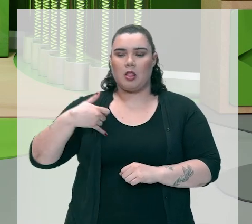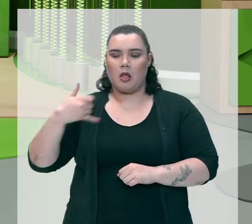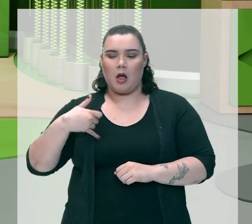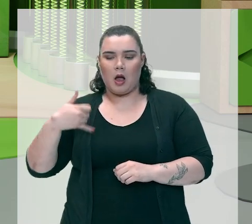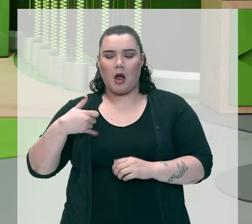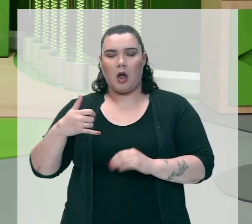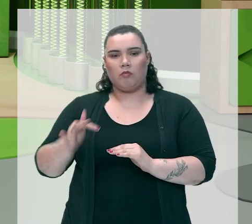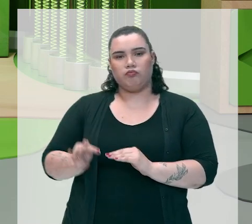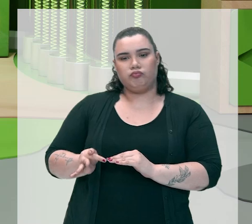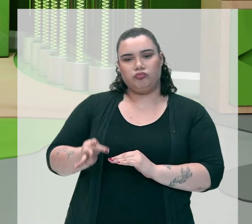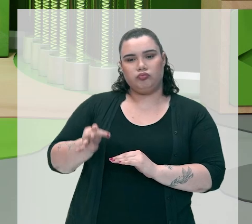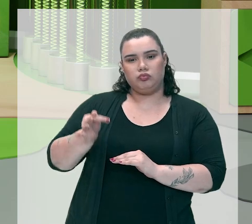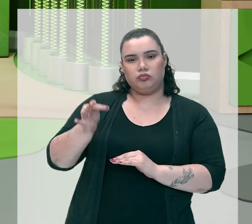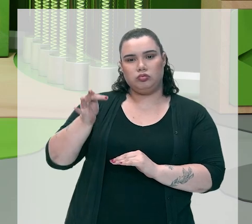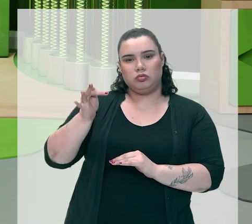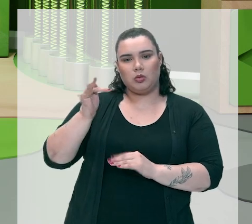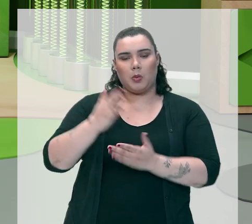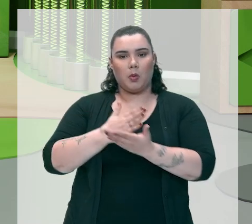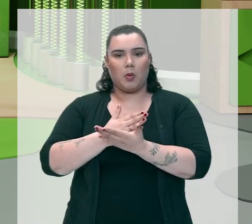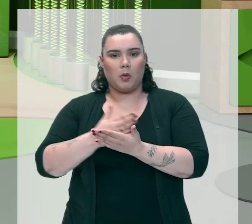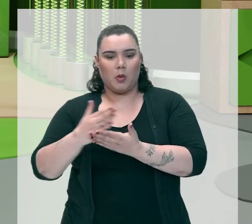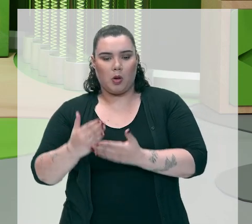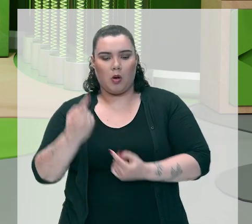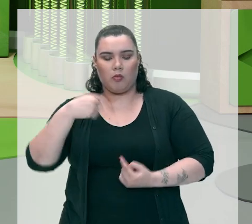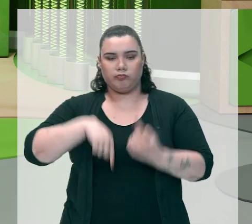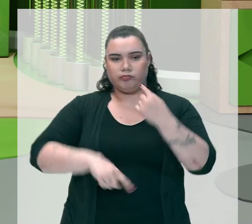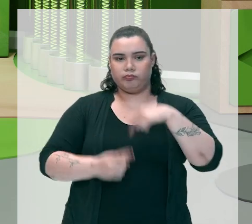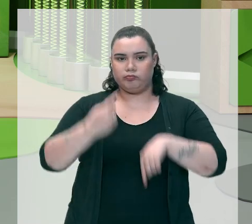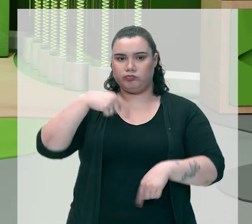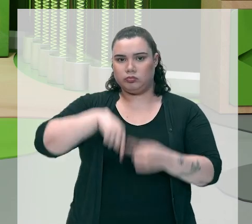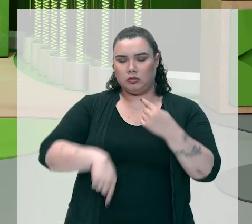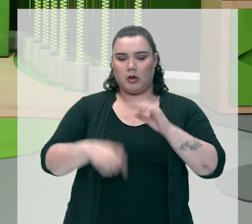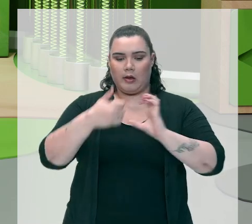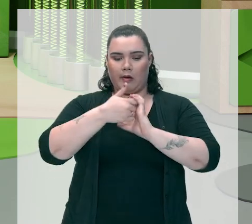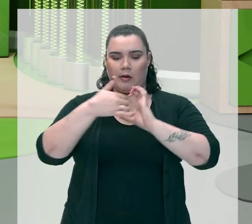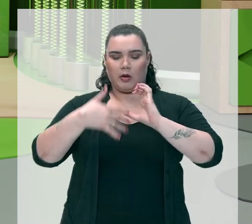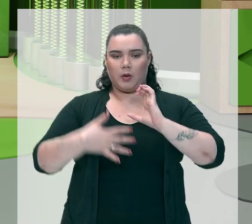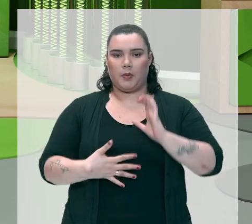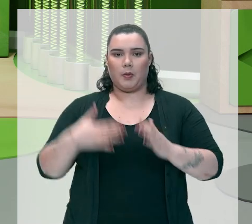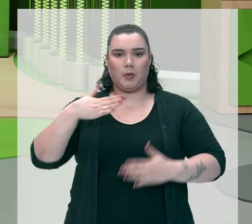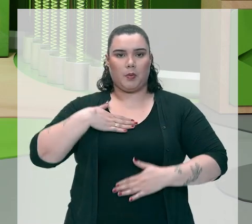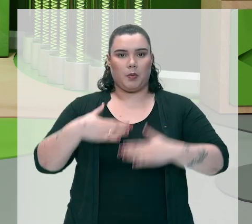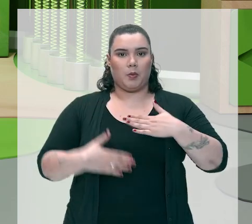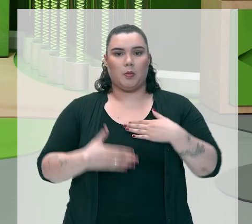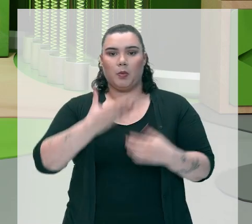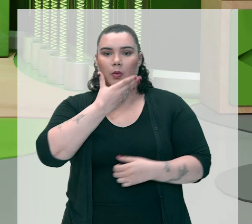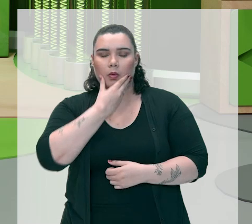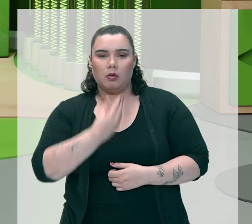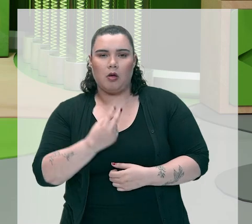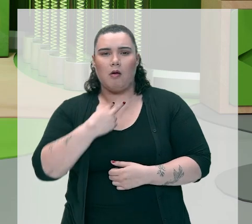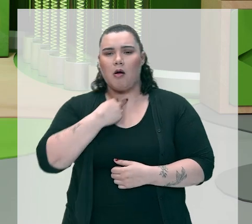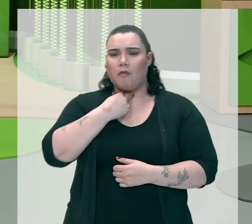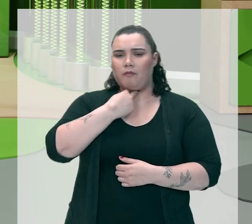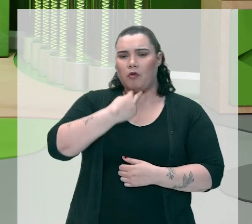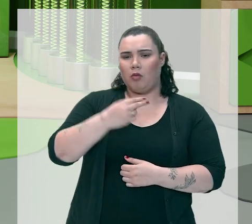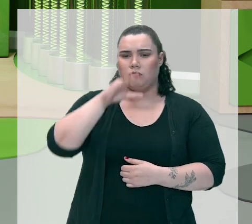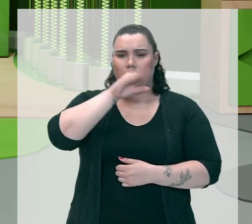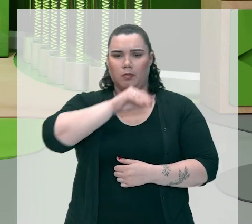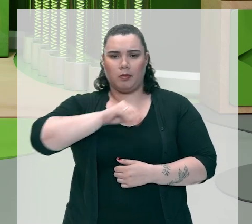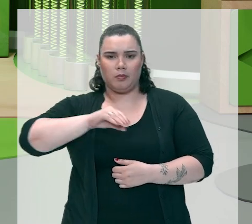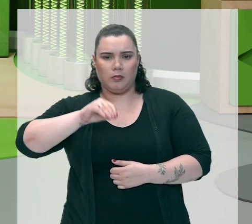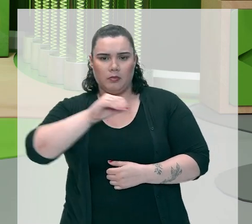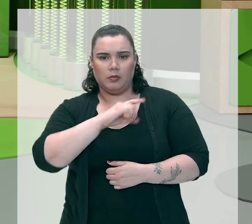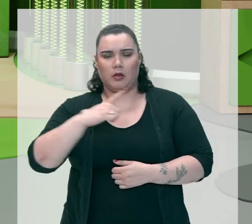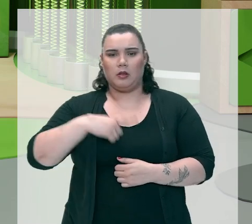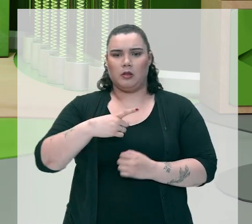ali da puberdade, a gente tem o começo ali da produção desses hormônios que vão dar as características masculinas, né? A voz engrossa um pouco